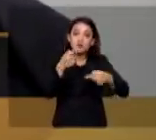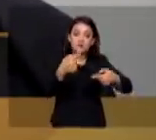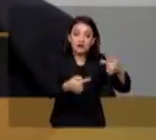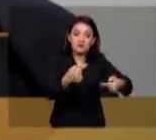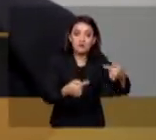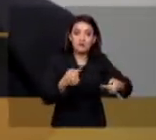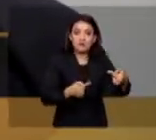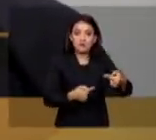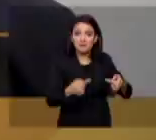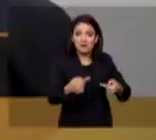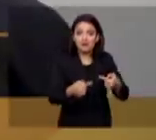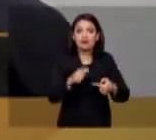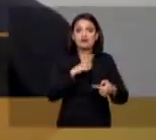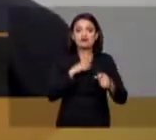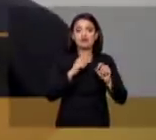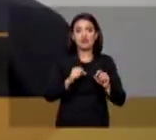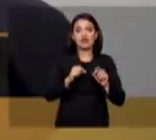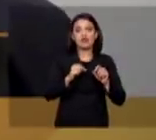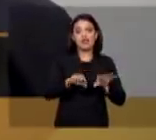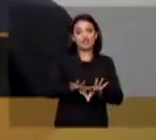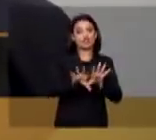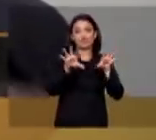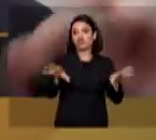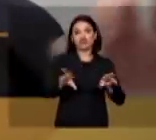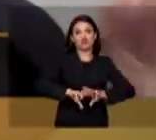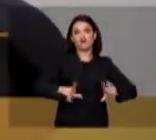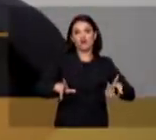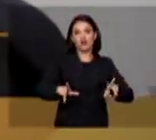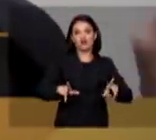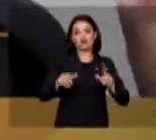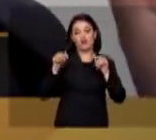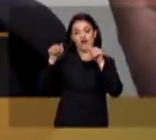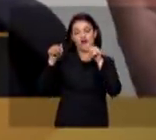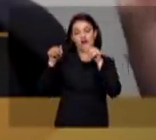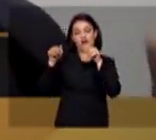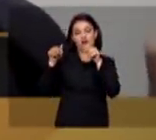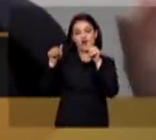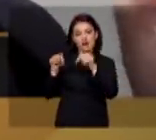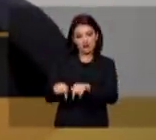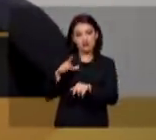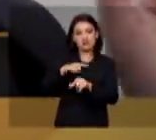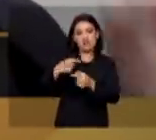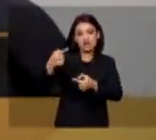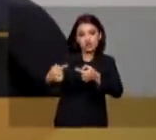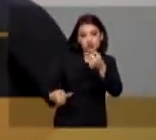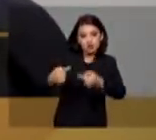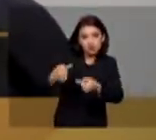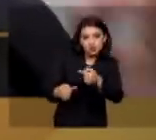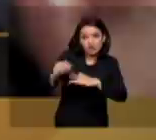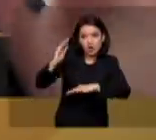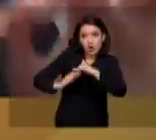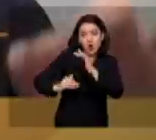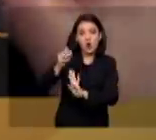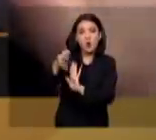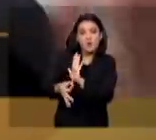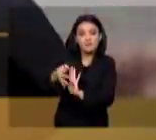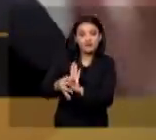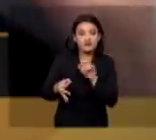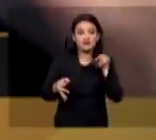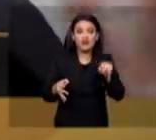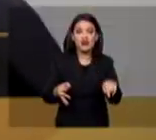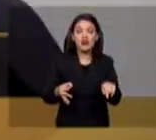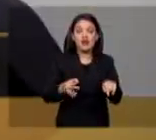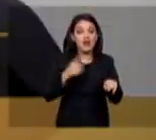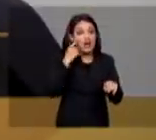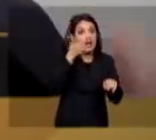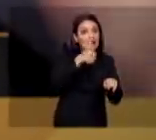debatida em cada via impugnativa é distinta. Enquanto aqui se discute a questão sobre a competência, lá se analisou a impugnação